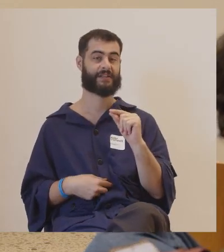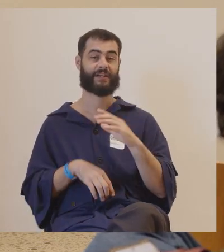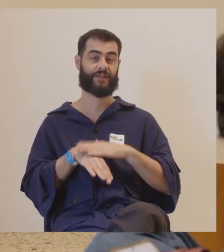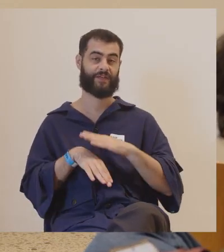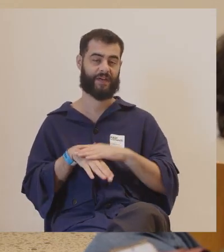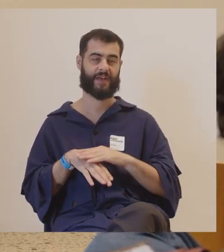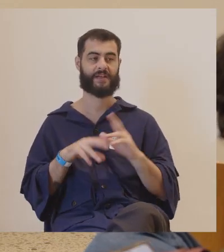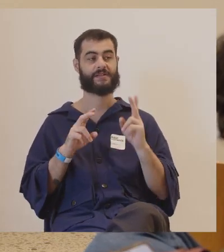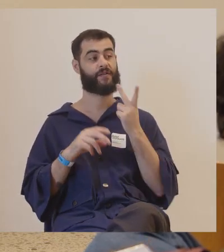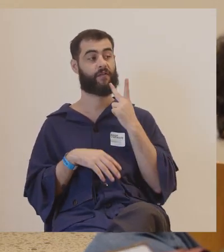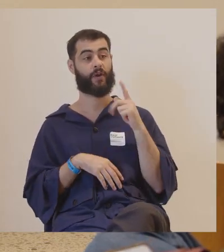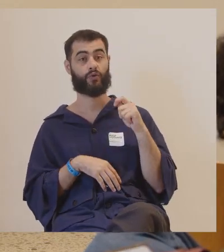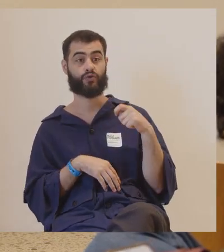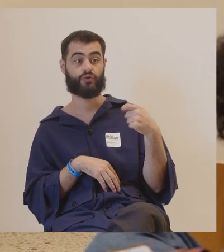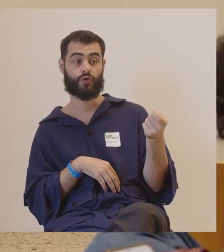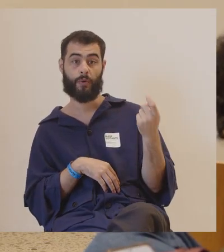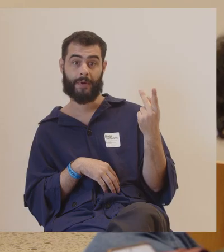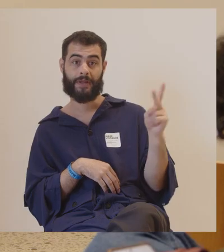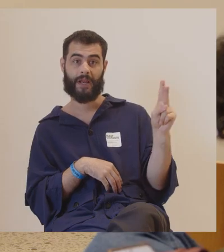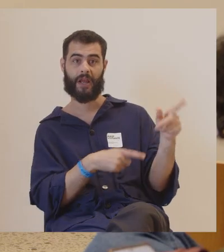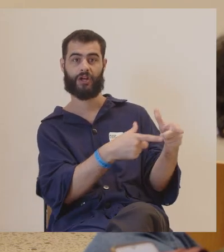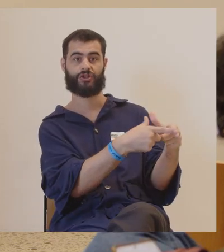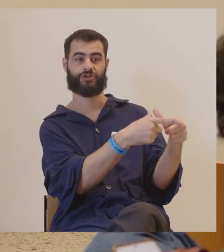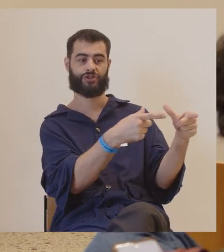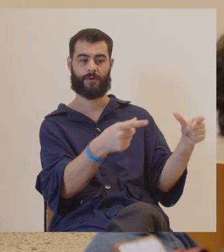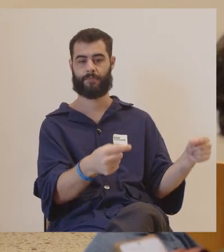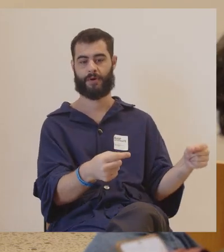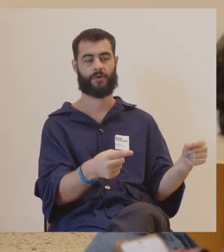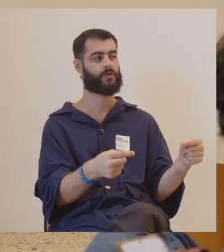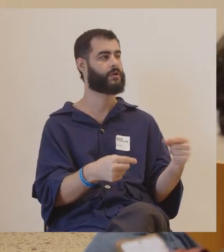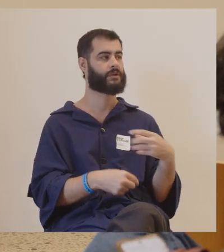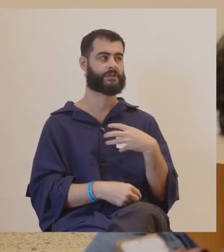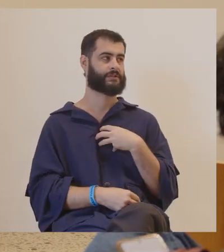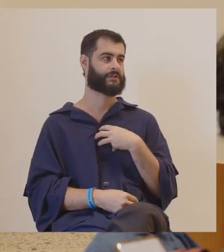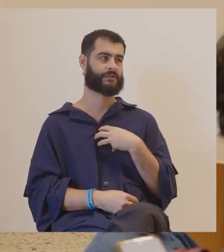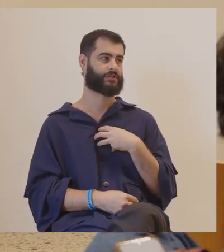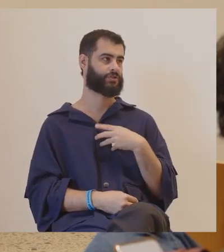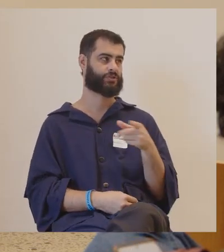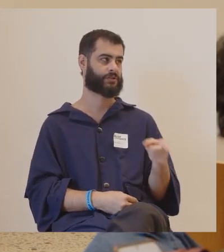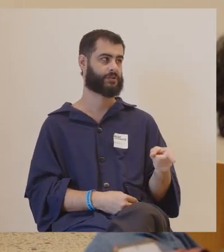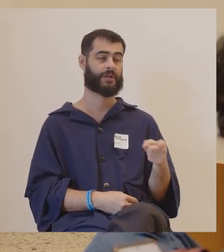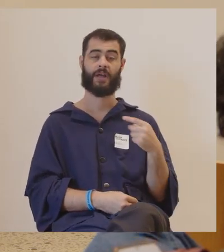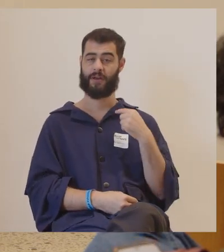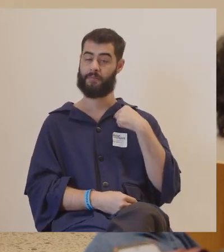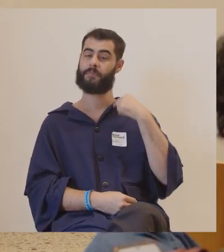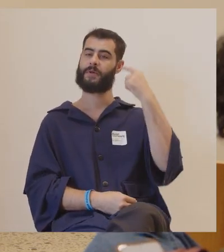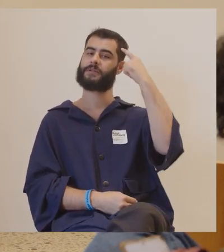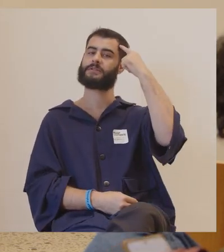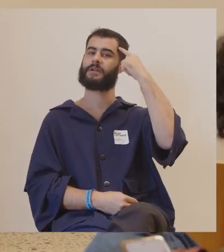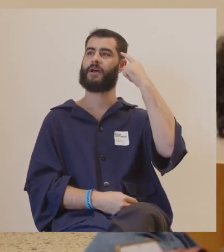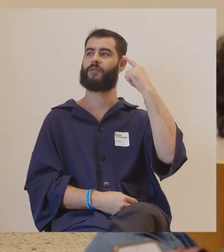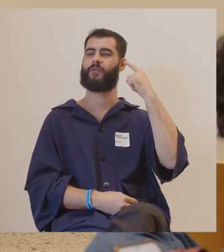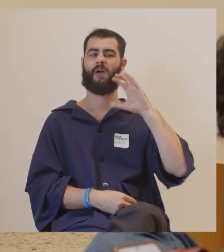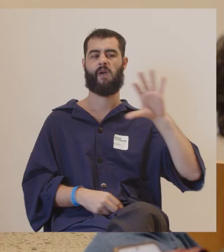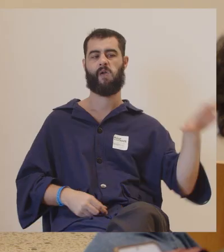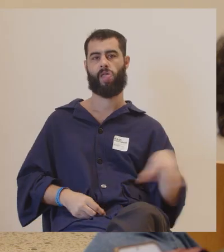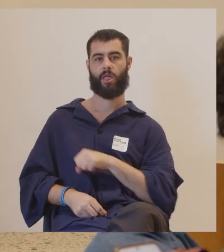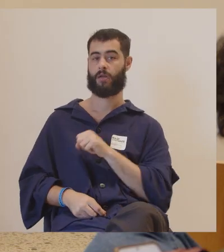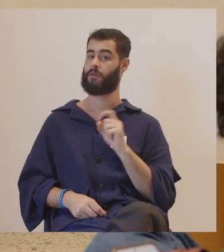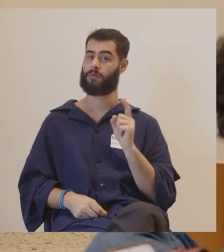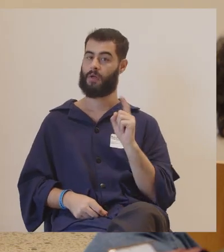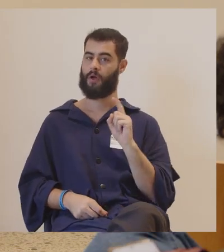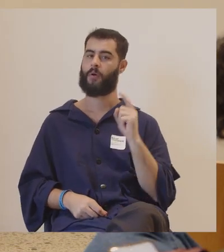naquele período, se sentiam assim, né? Eles achavam que eles estavam ampliando, na verdade, os horizontes